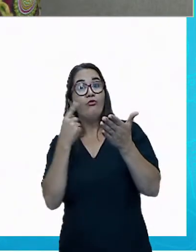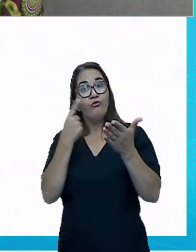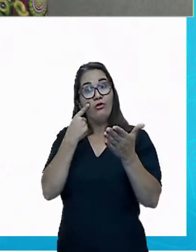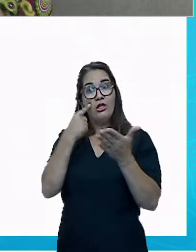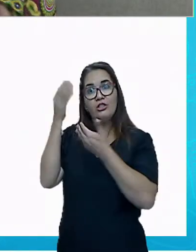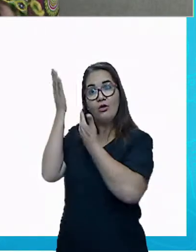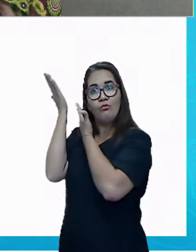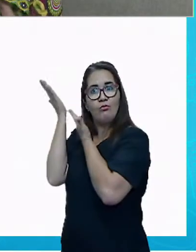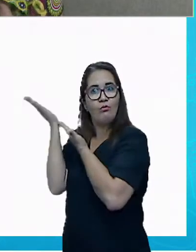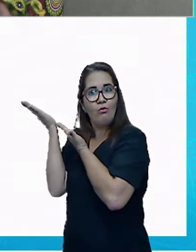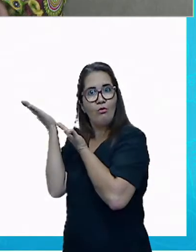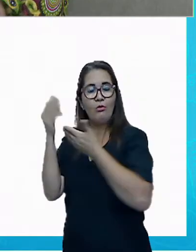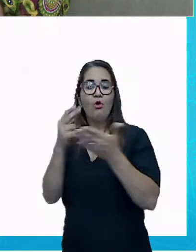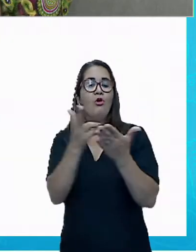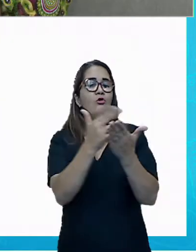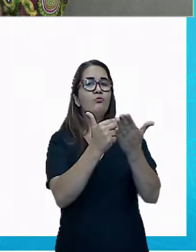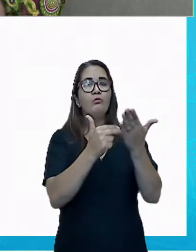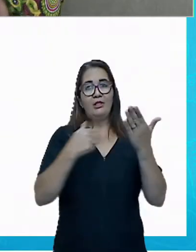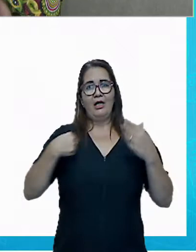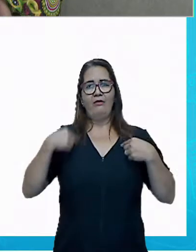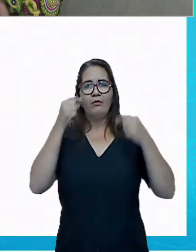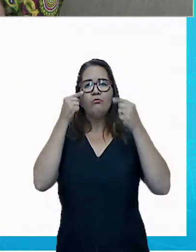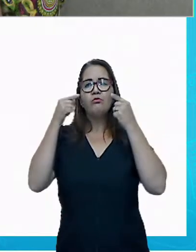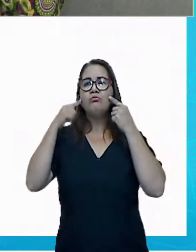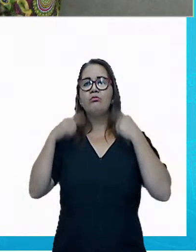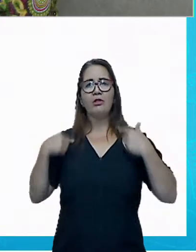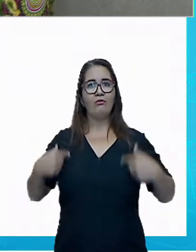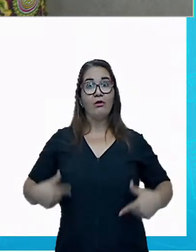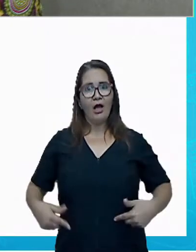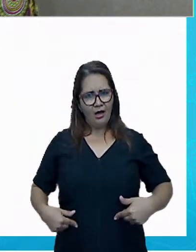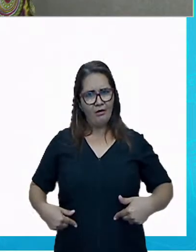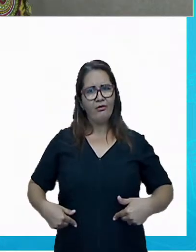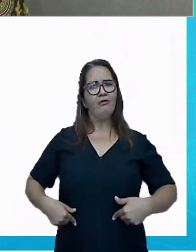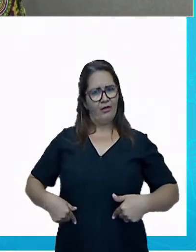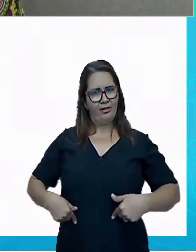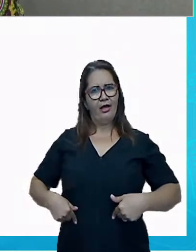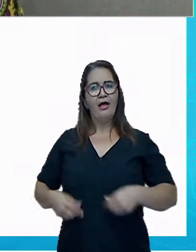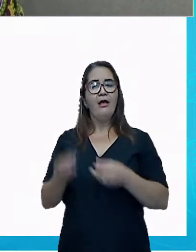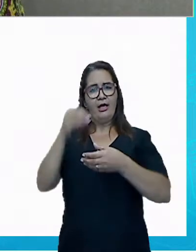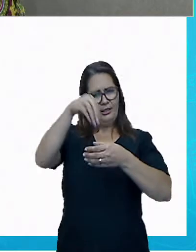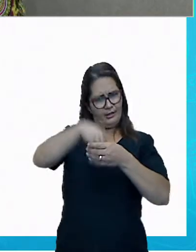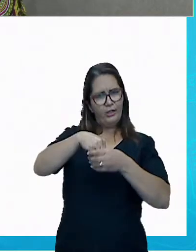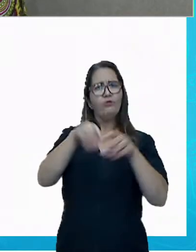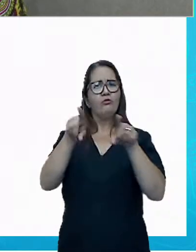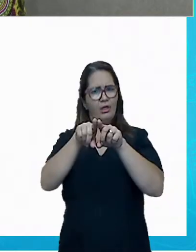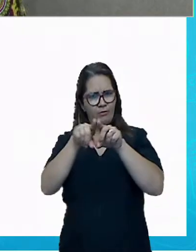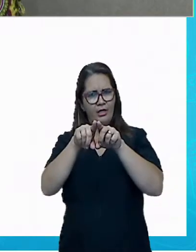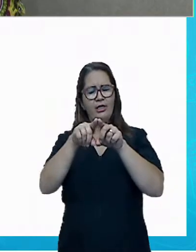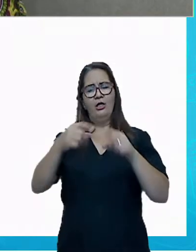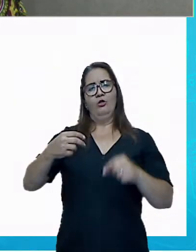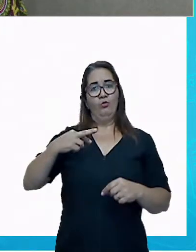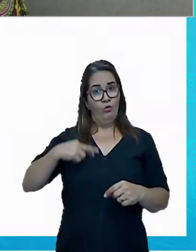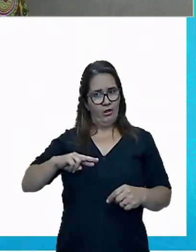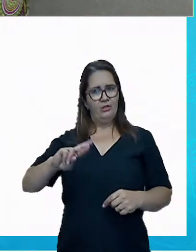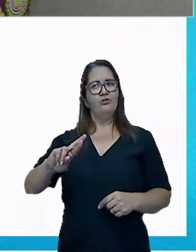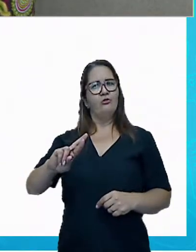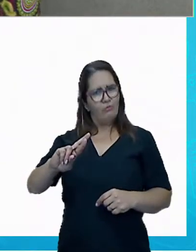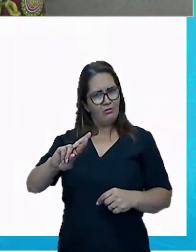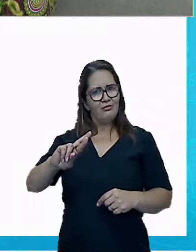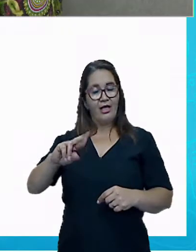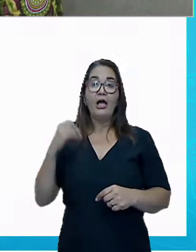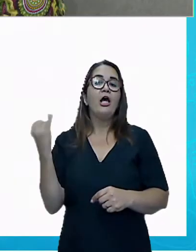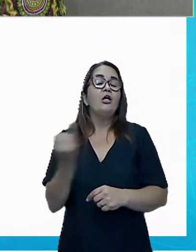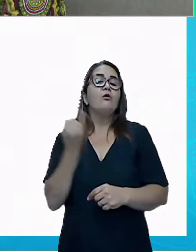né, e é um ritual religioso, que também mais à frente vamos ver porquê de tanta importância.